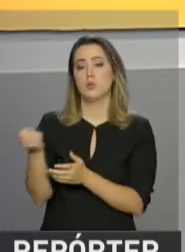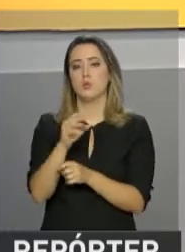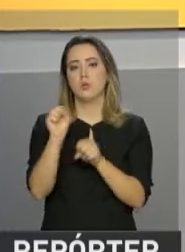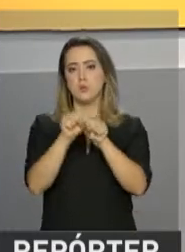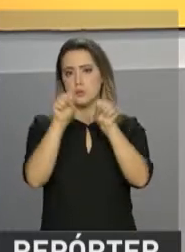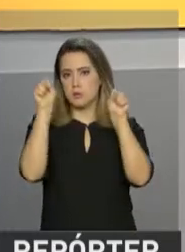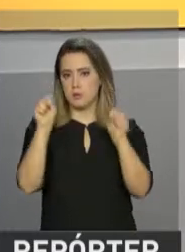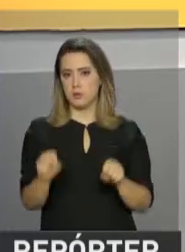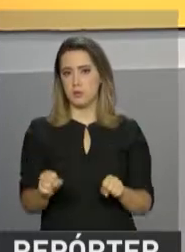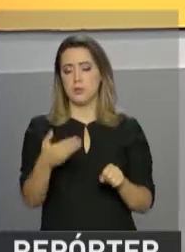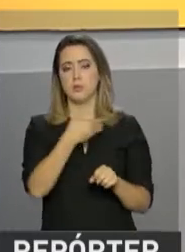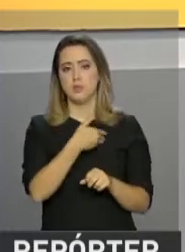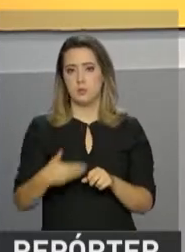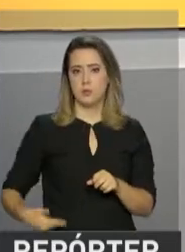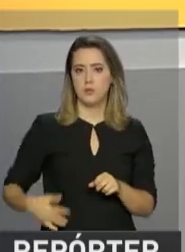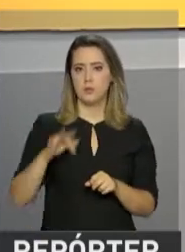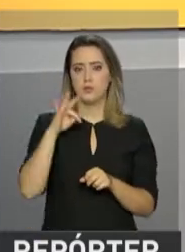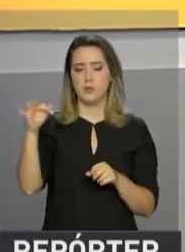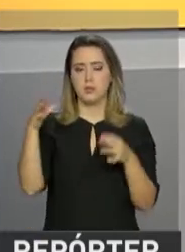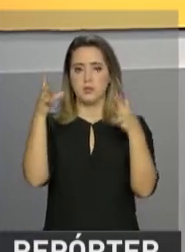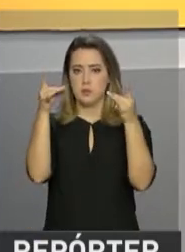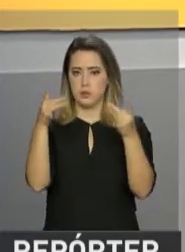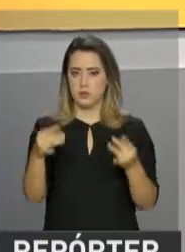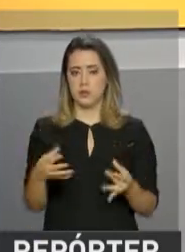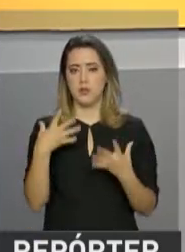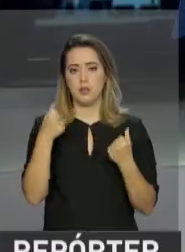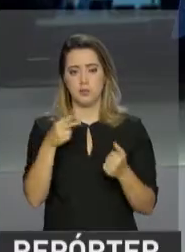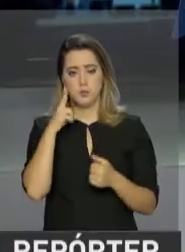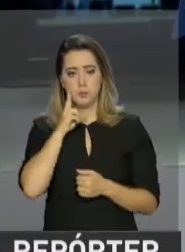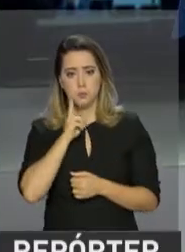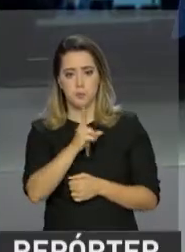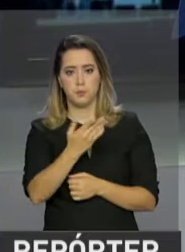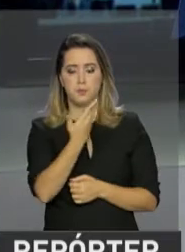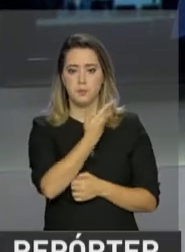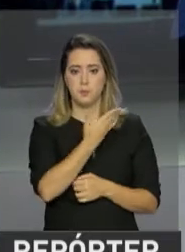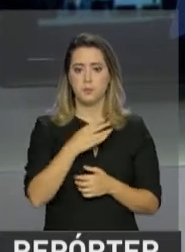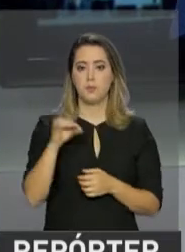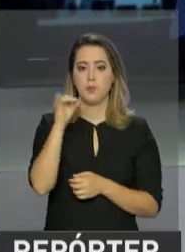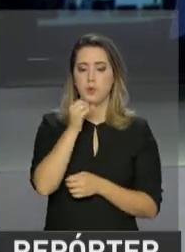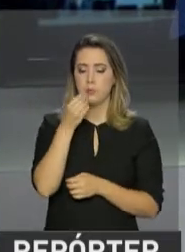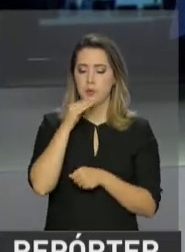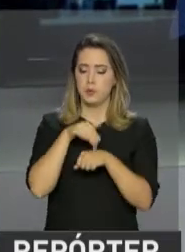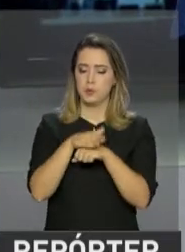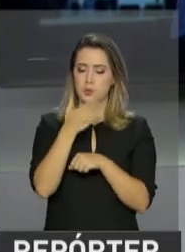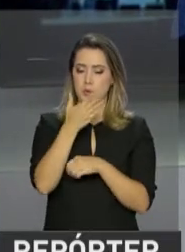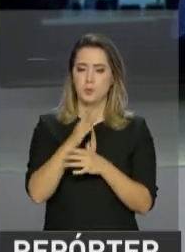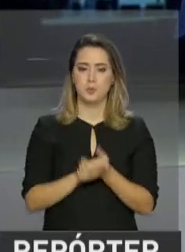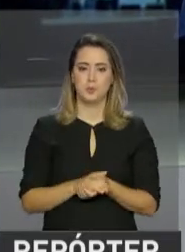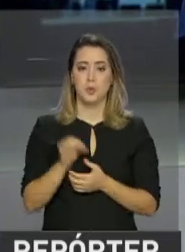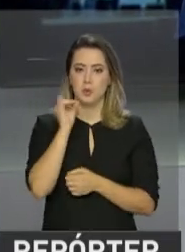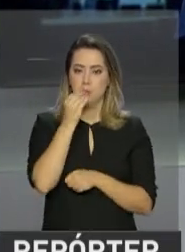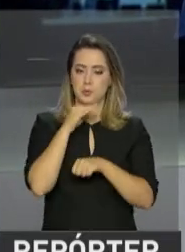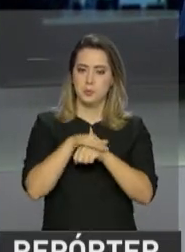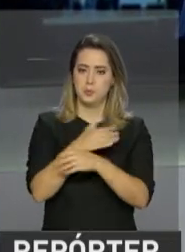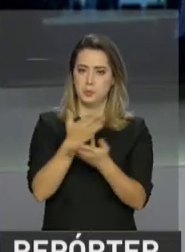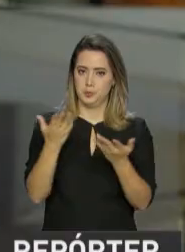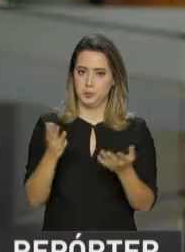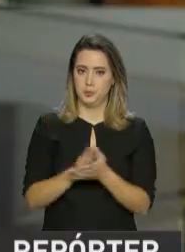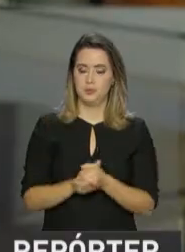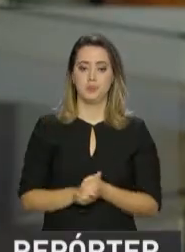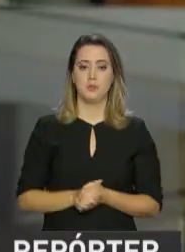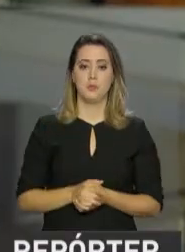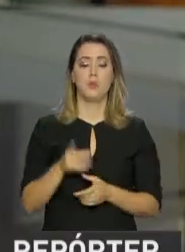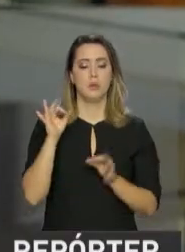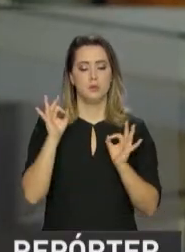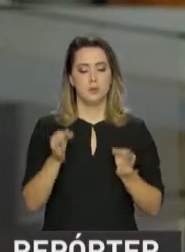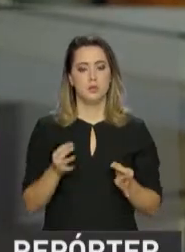pelo governo federal os detalhes a gente vai saber com repórter pablo um jingle no estábulo noite carol boa noite a todos